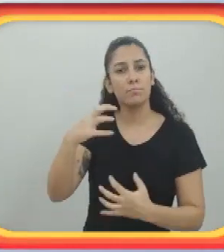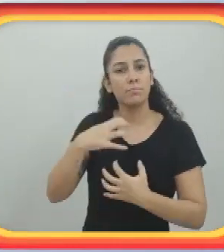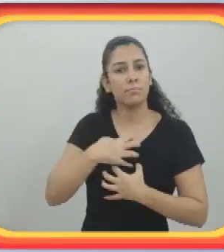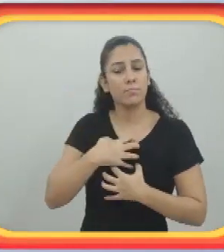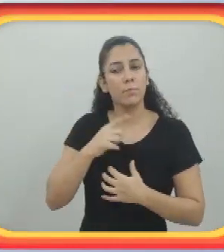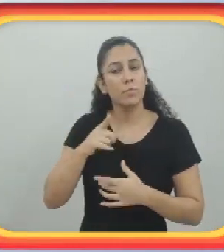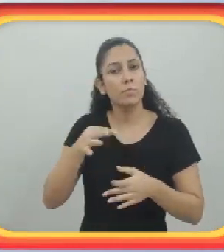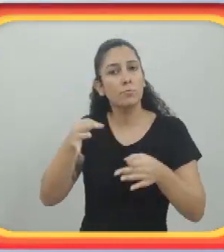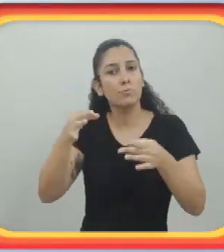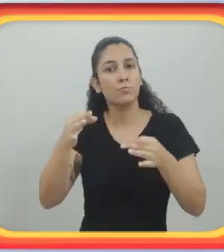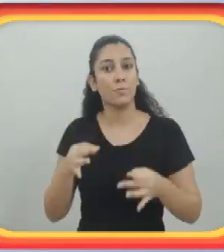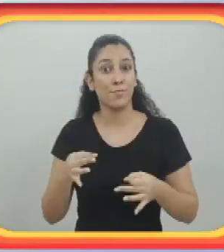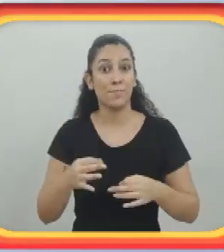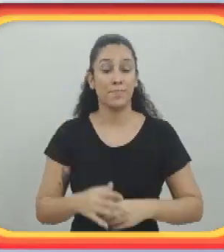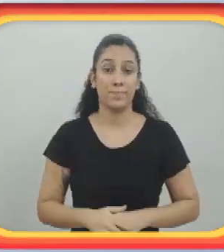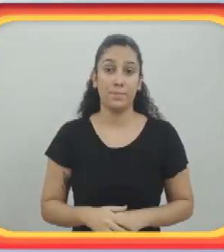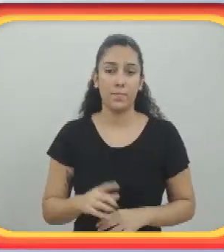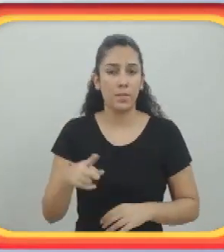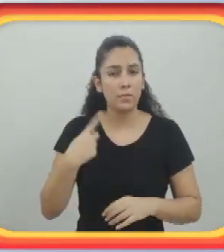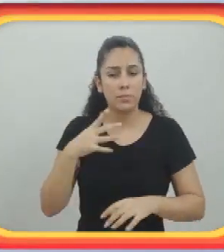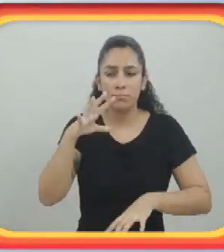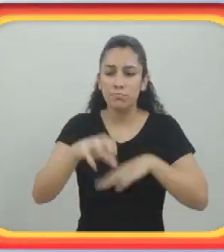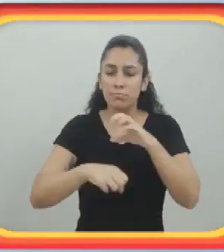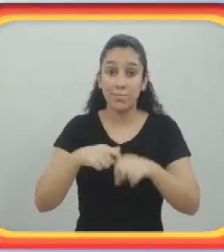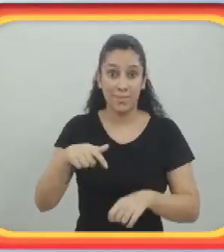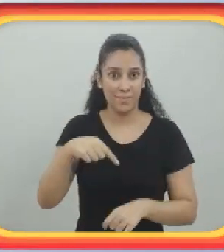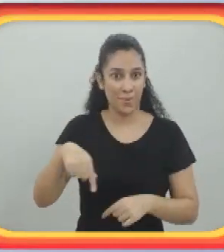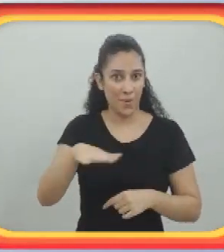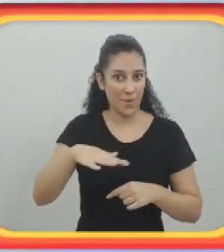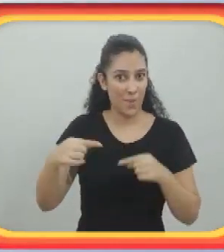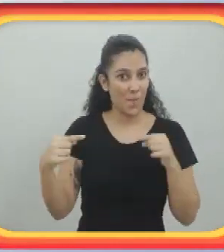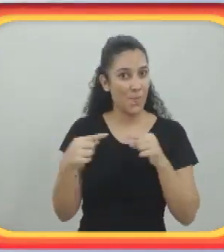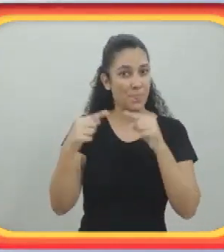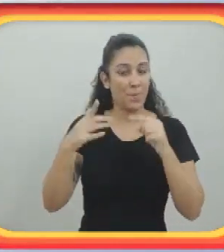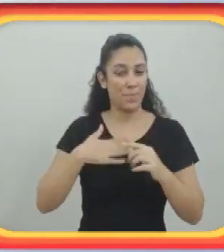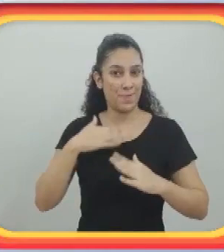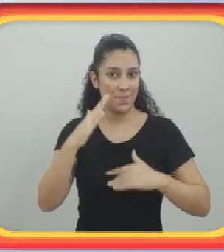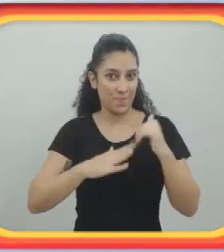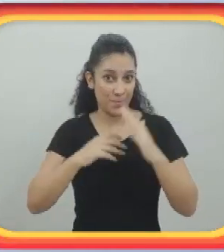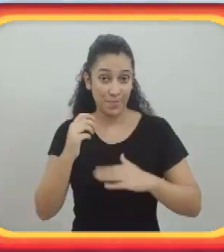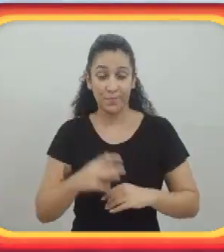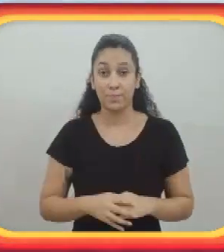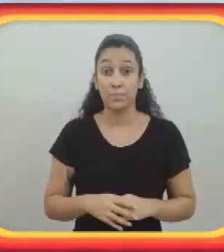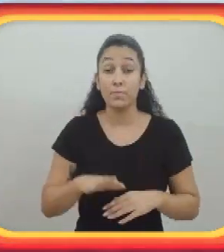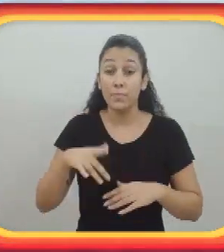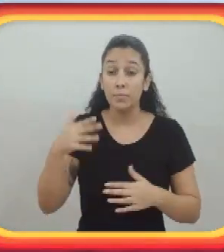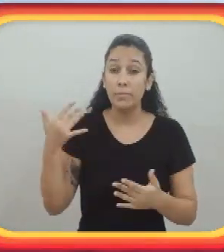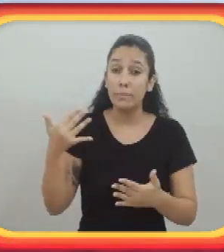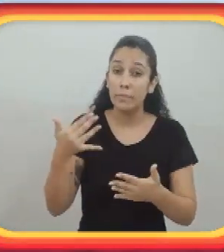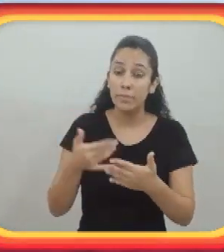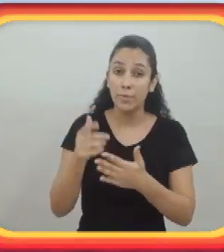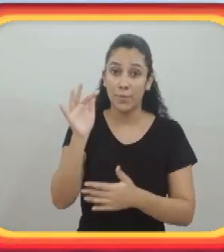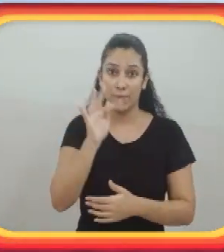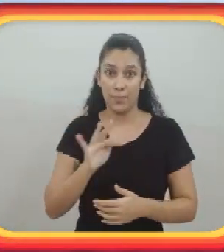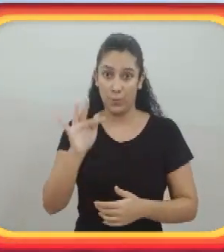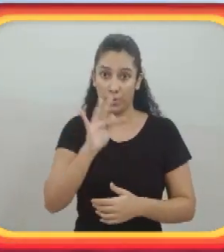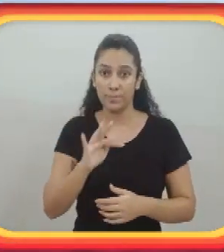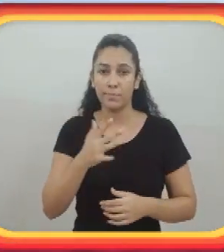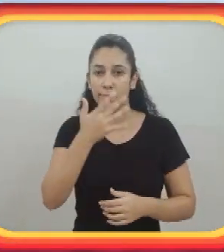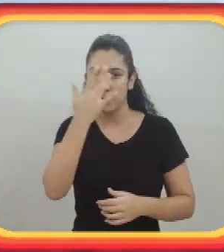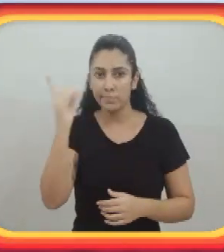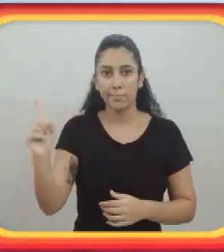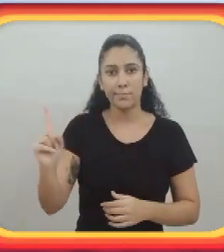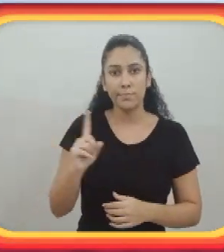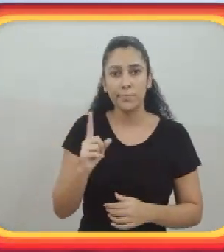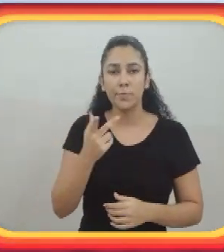nele esse senso de justiça, né, que é o que a gente busca nessa área, na minha profissão. Ao longo da faculdade, ele vinha